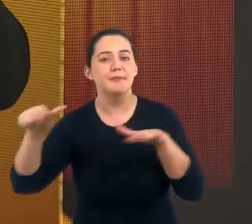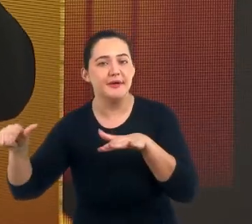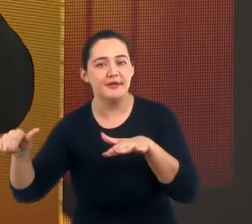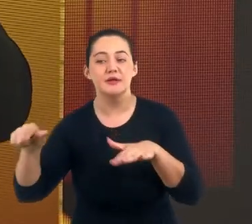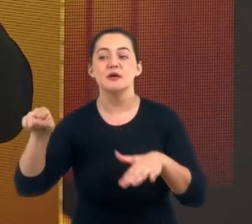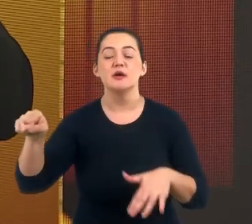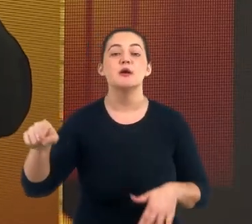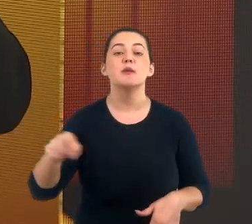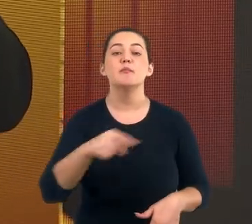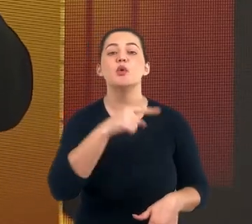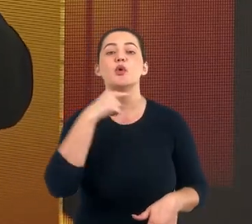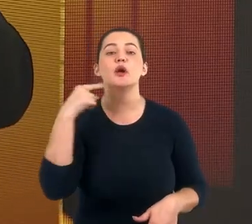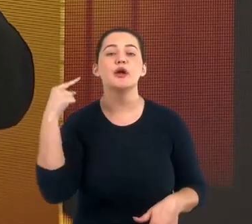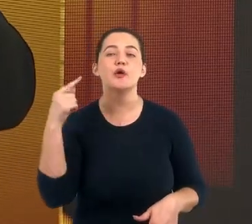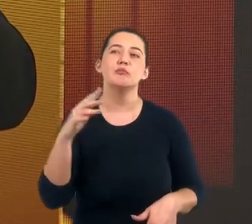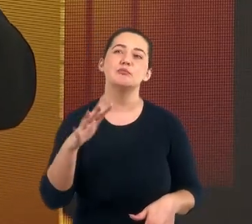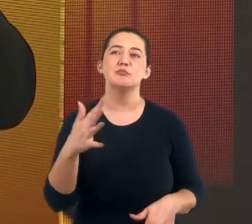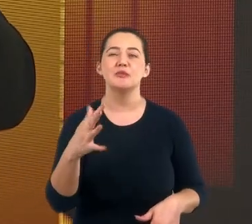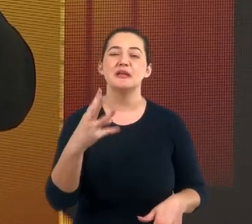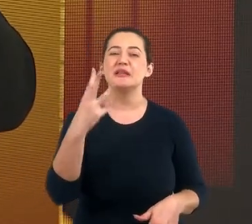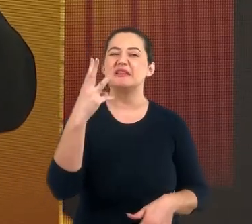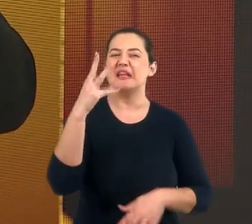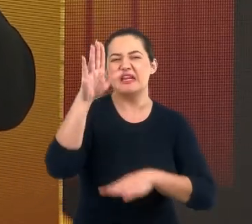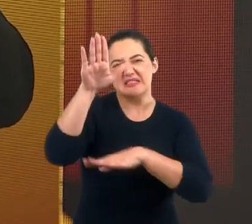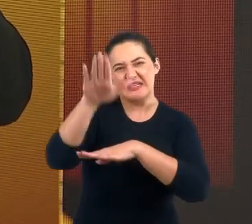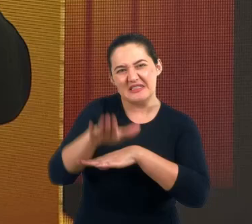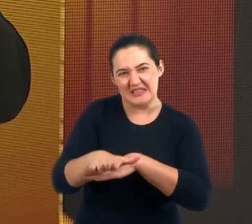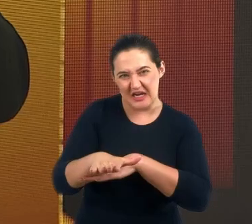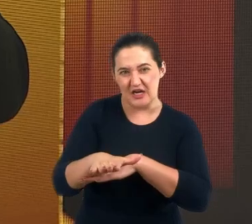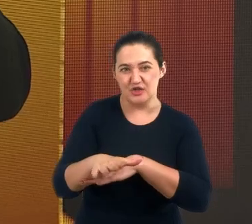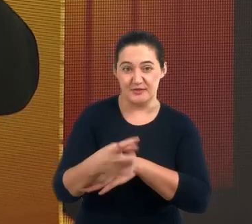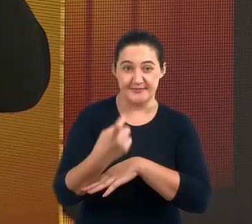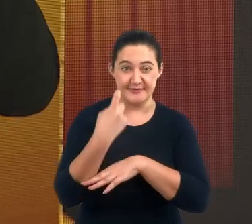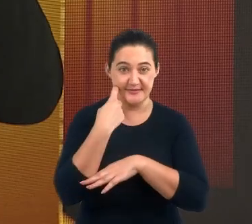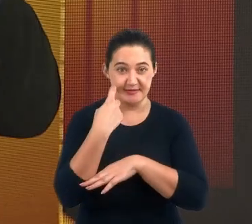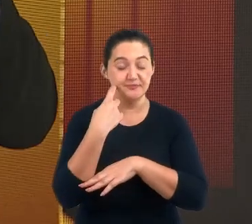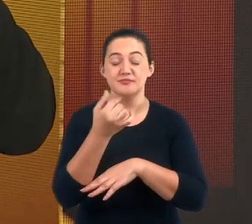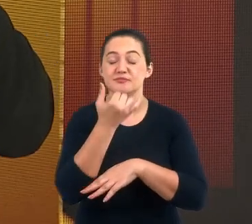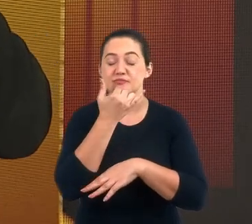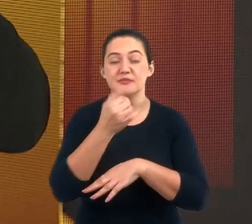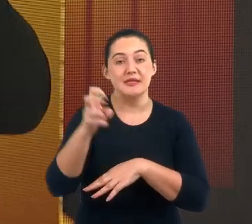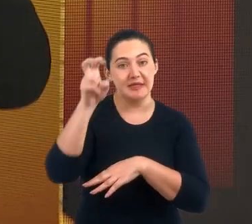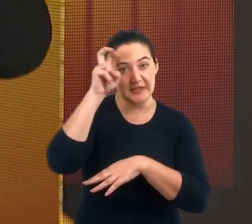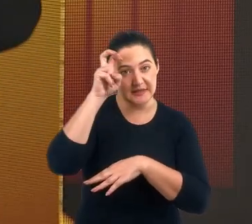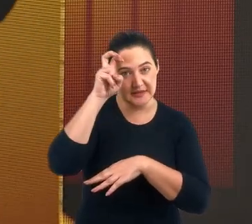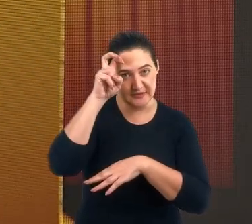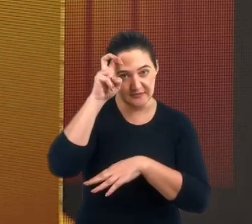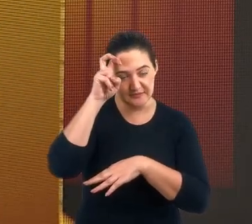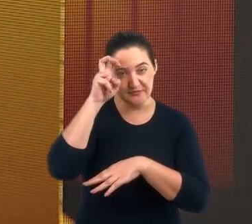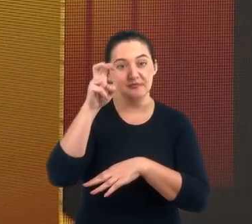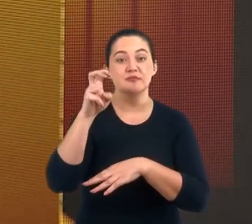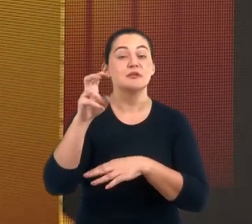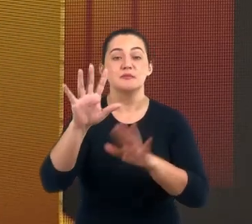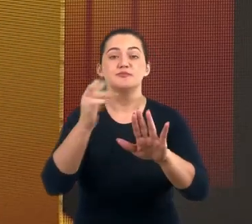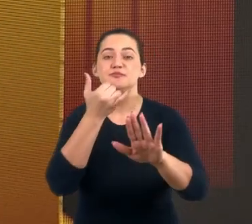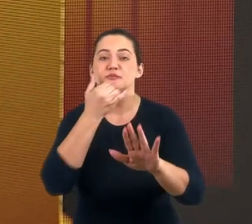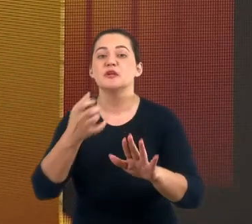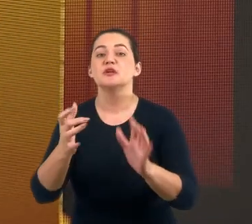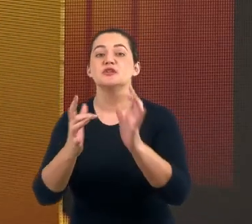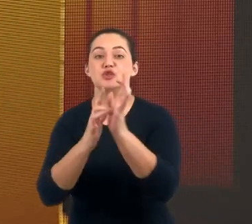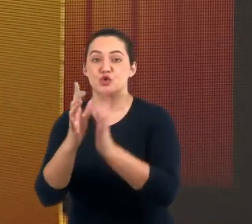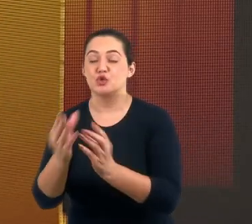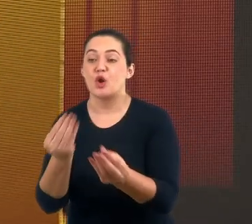Cordeiro foi morto mais ou menos 3 horas da tarde do horário de Jerusalém, de uma quinta-feira, Jesus come a Páscoa